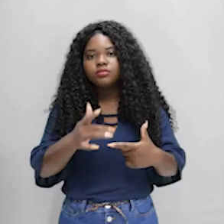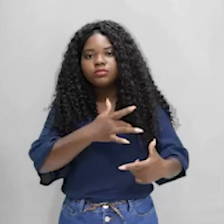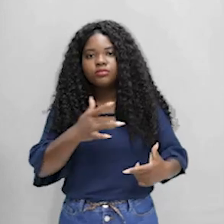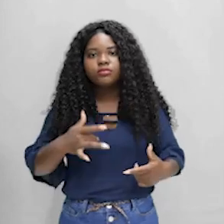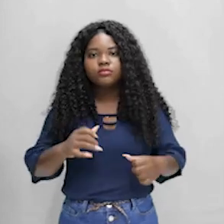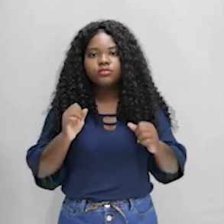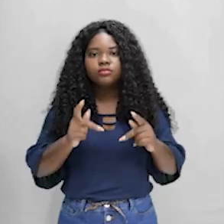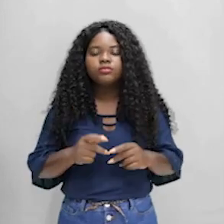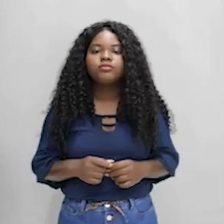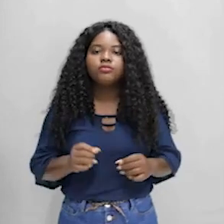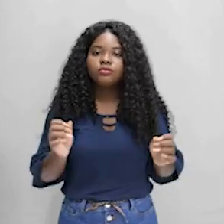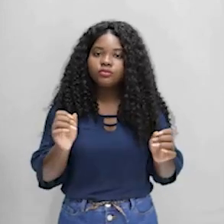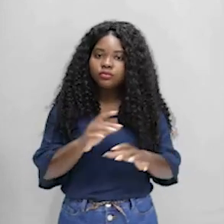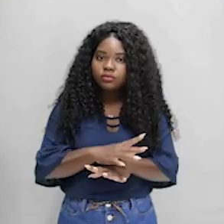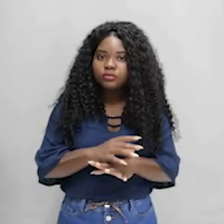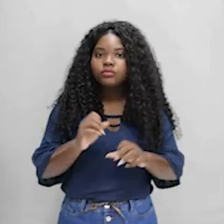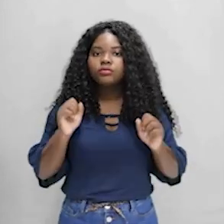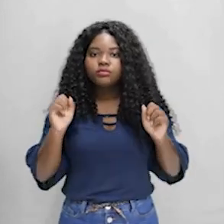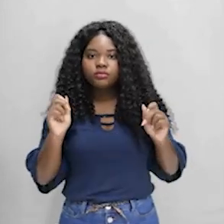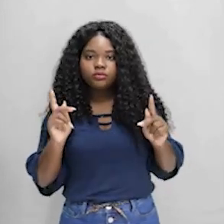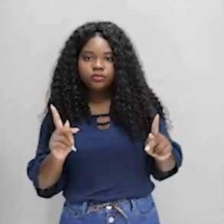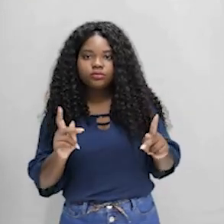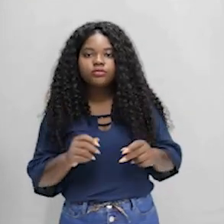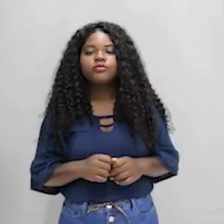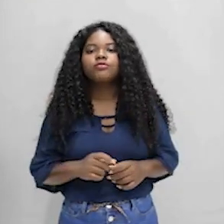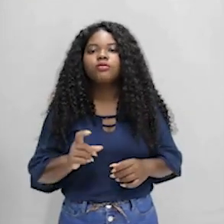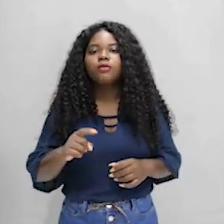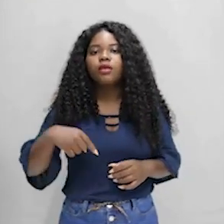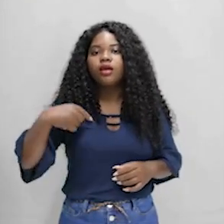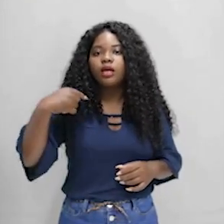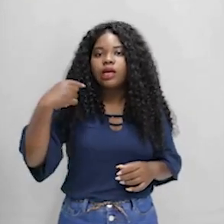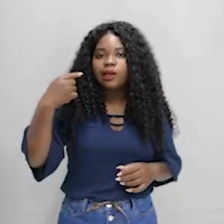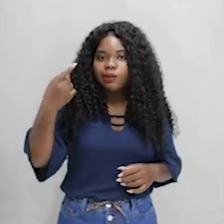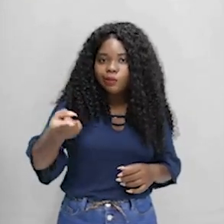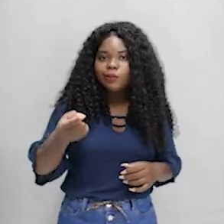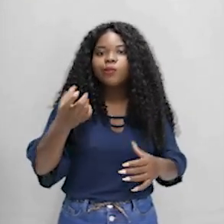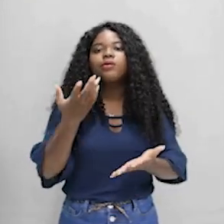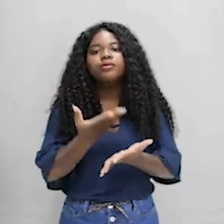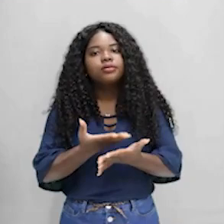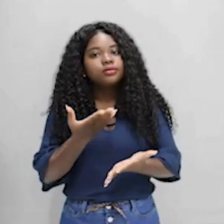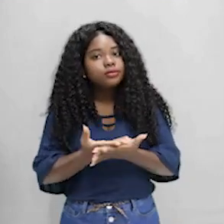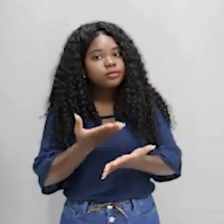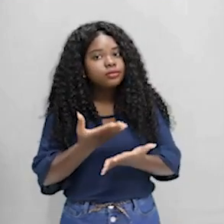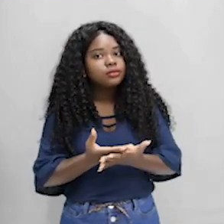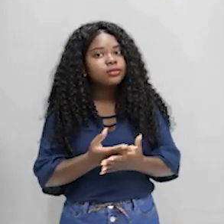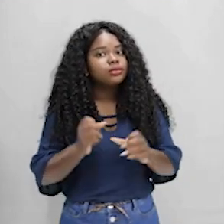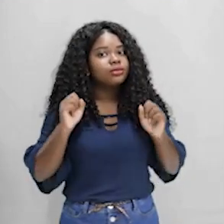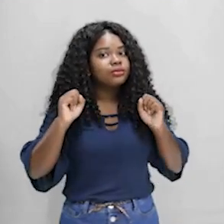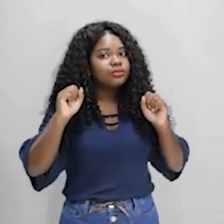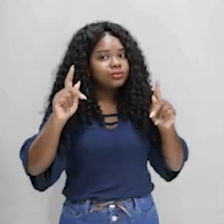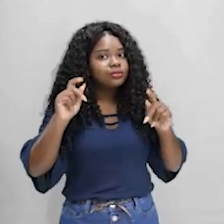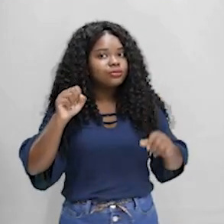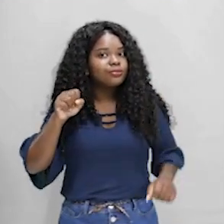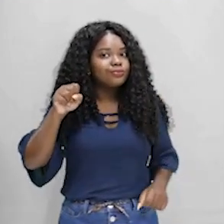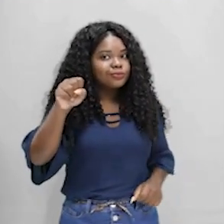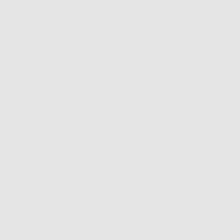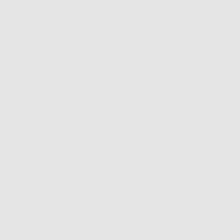atleta. Então, galerinha, eu vou ficando por aqui. Até a nossa próxima aula. e vamos para cima, hein?